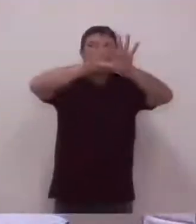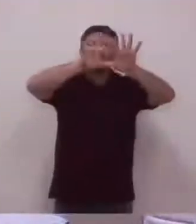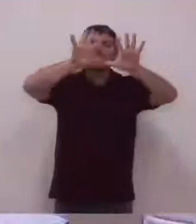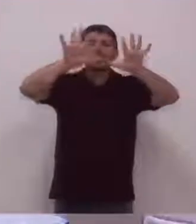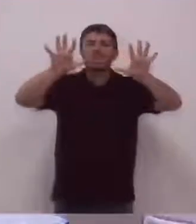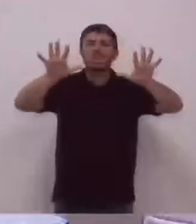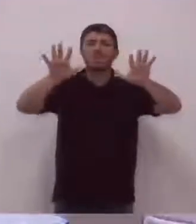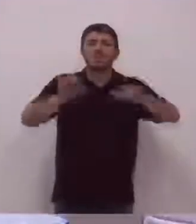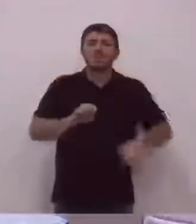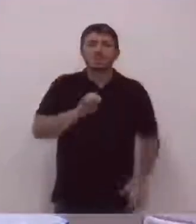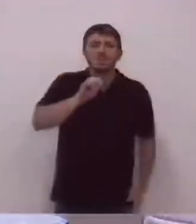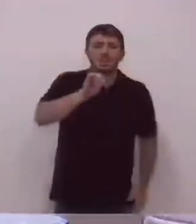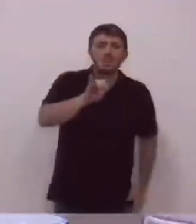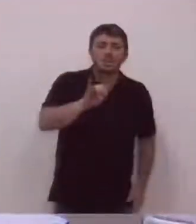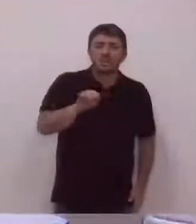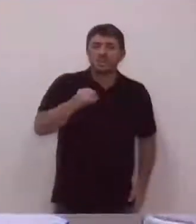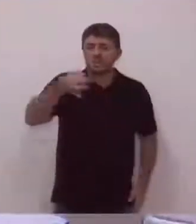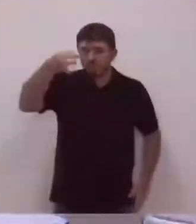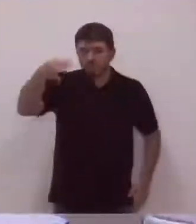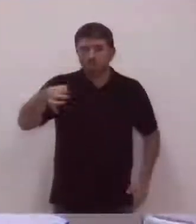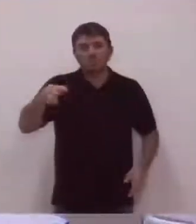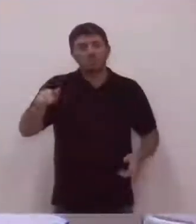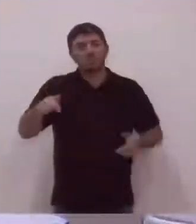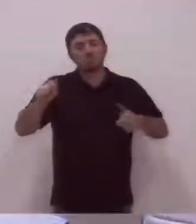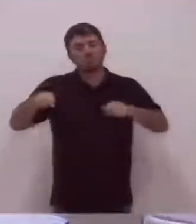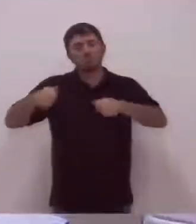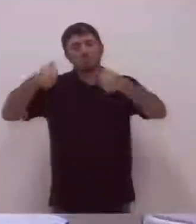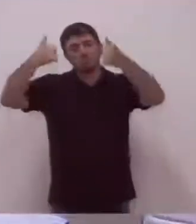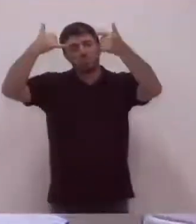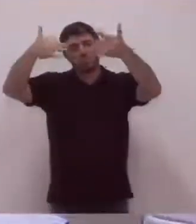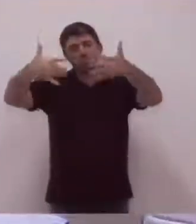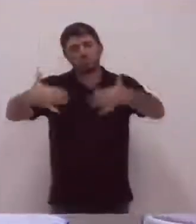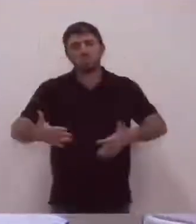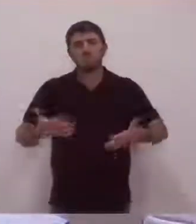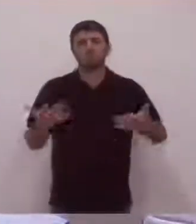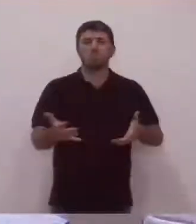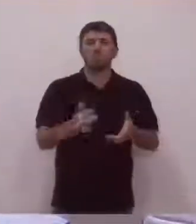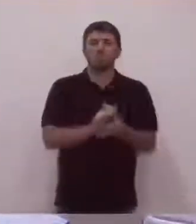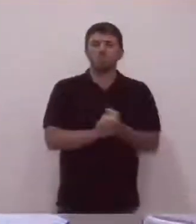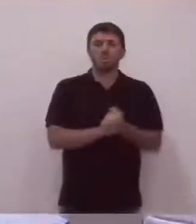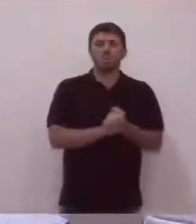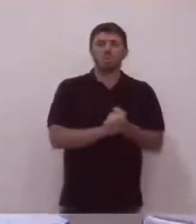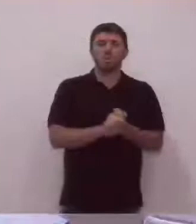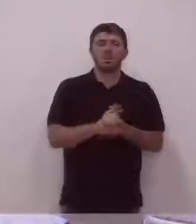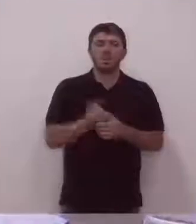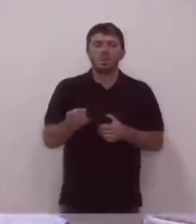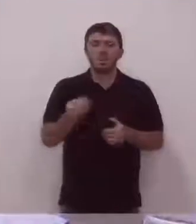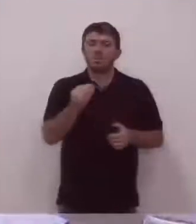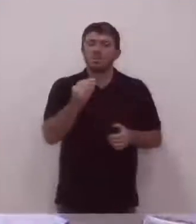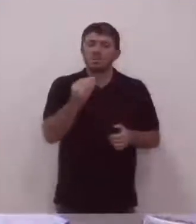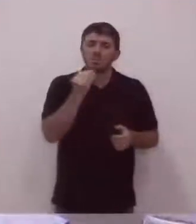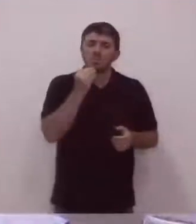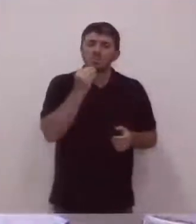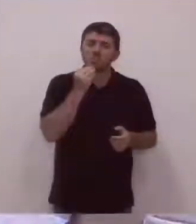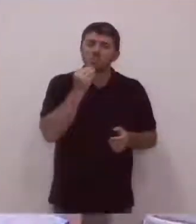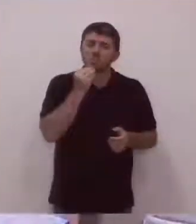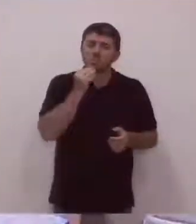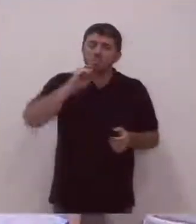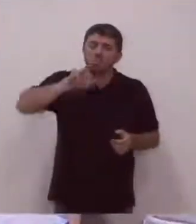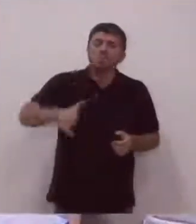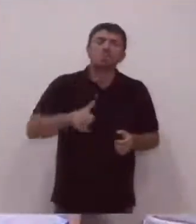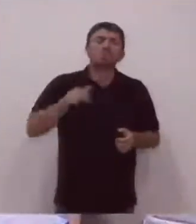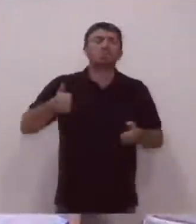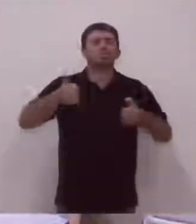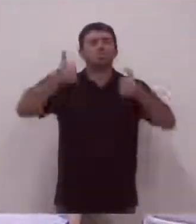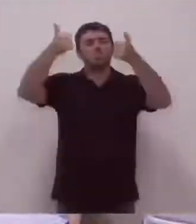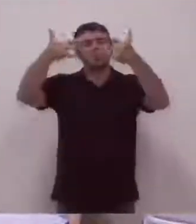está correto, explica, e aí é a oportunidade de se fazer a justificativa daquilo que foi feito. Se está